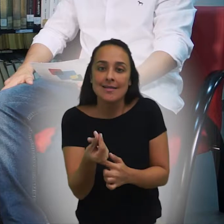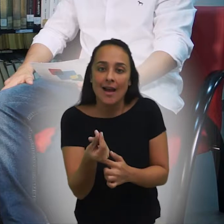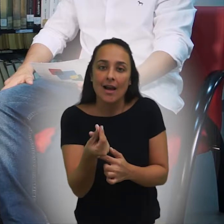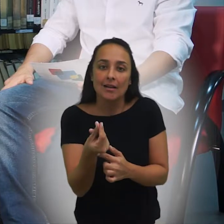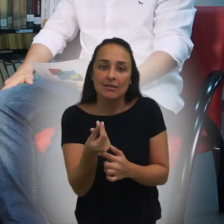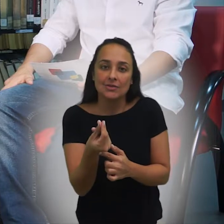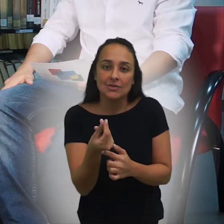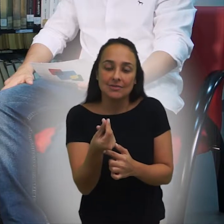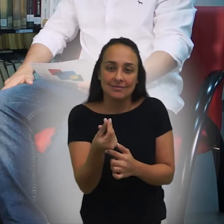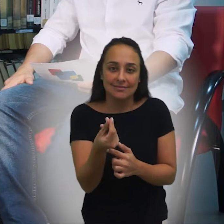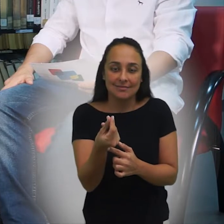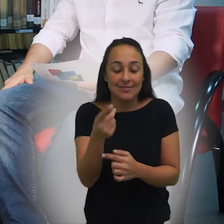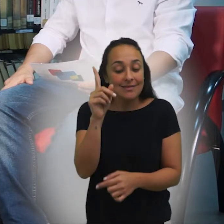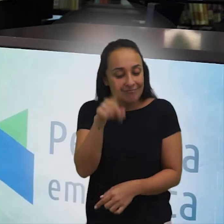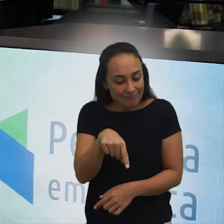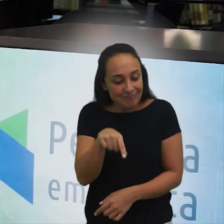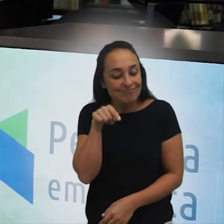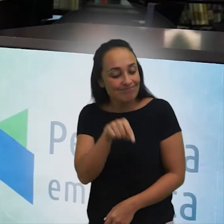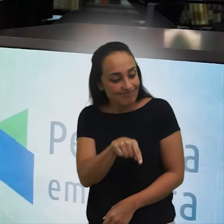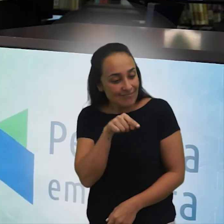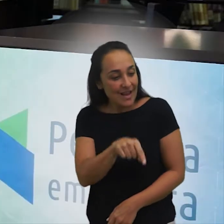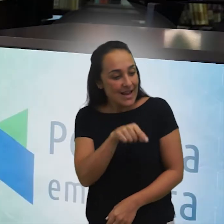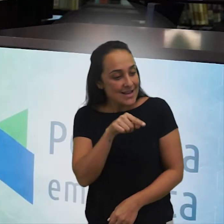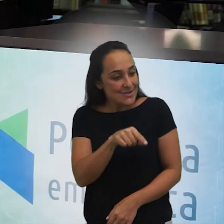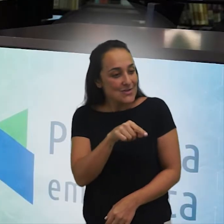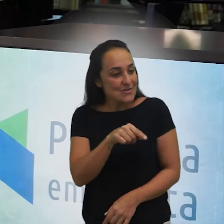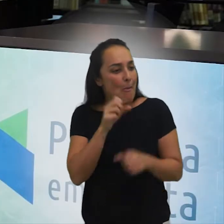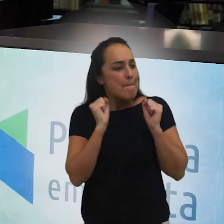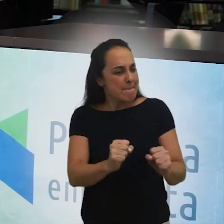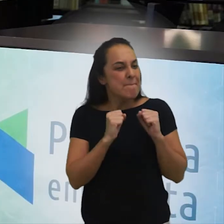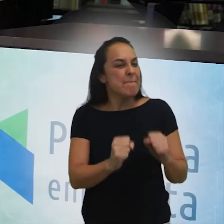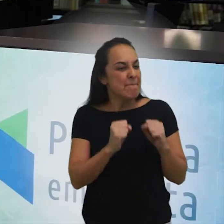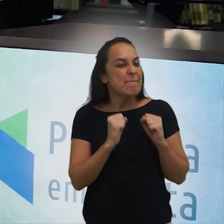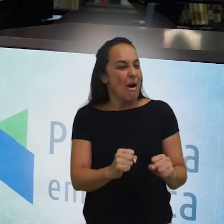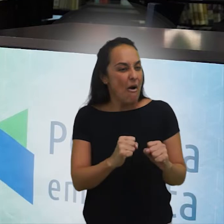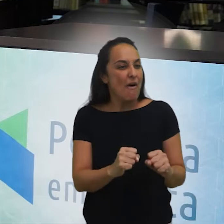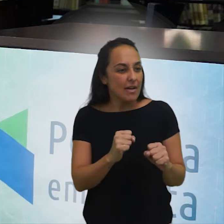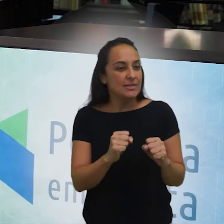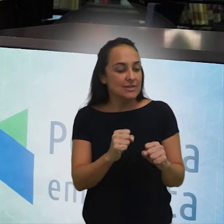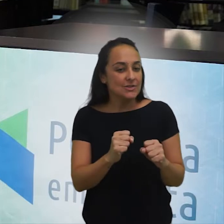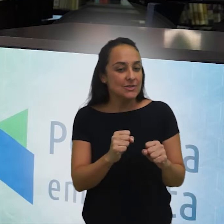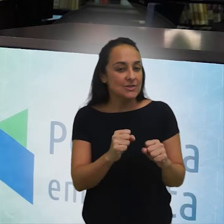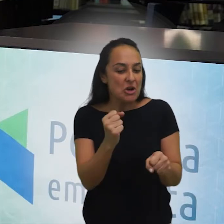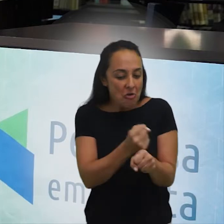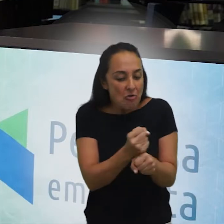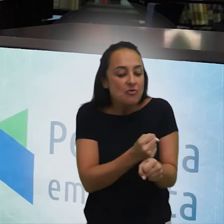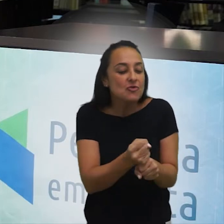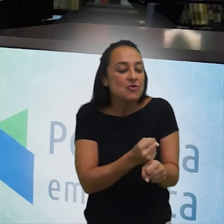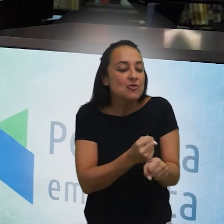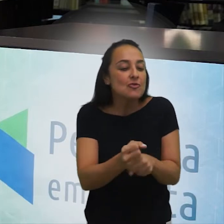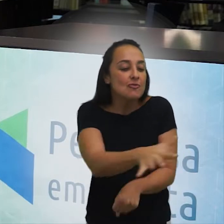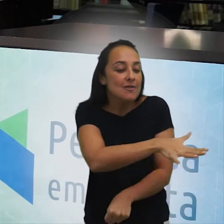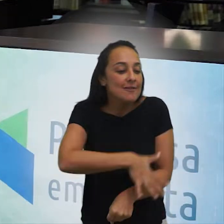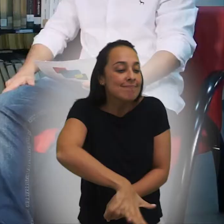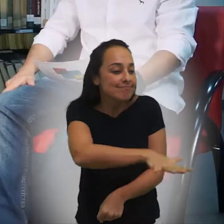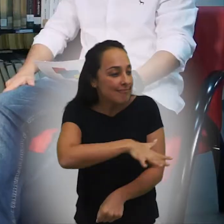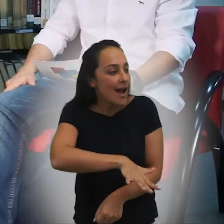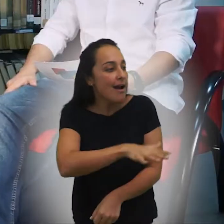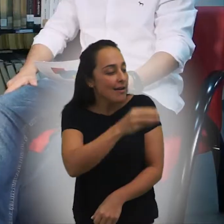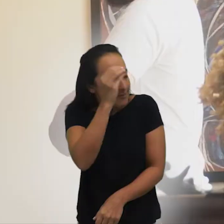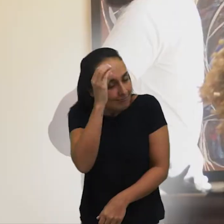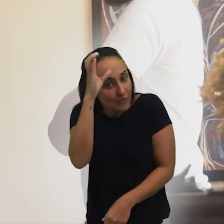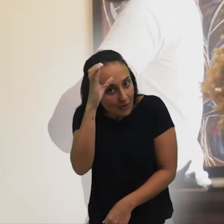de consolidar um campo de conhecimento, localizar este campo como um campo de reflexão, um campo